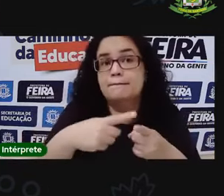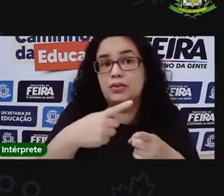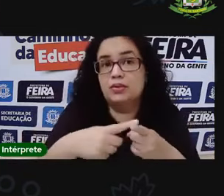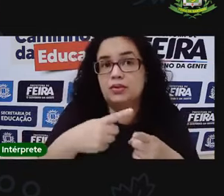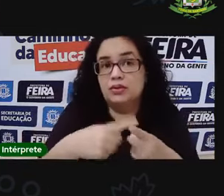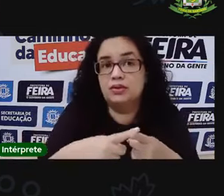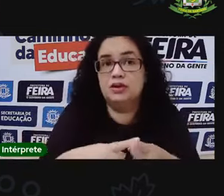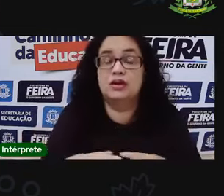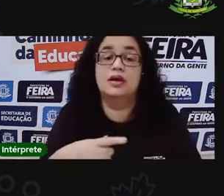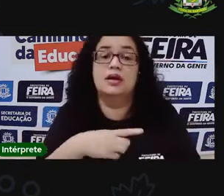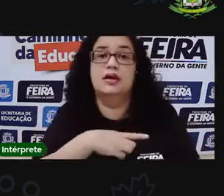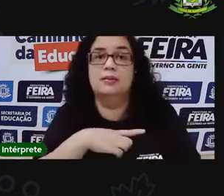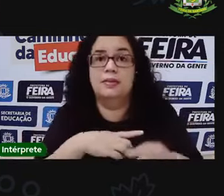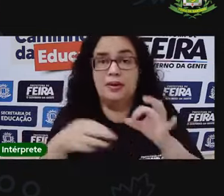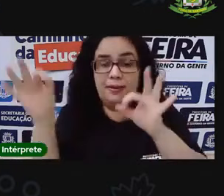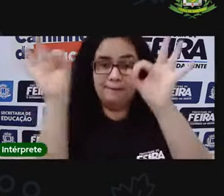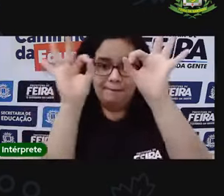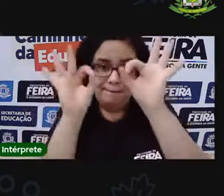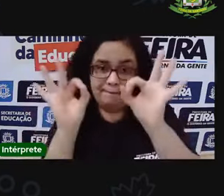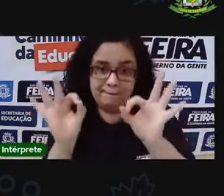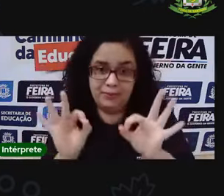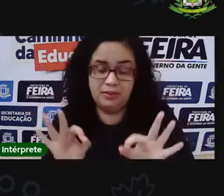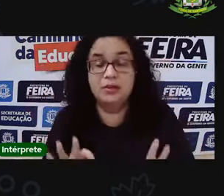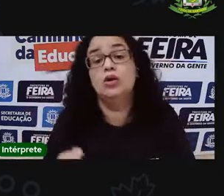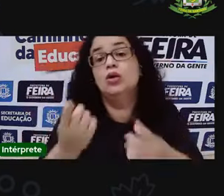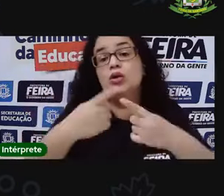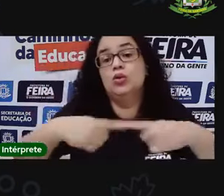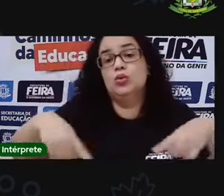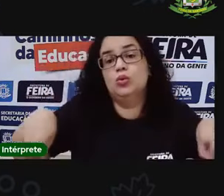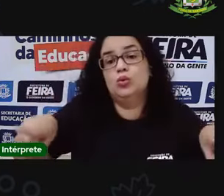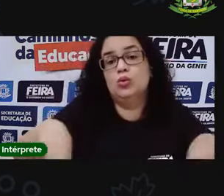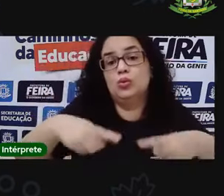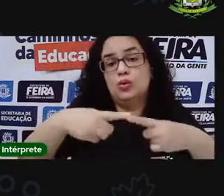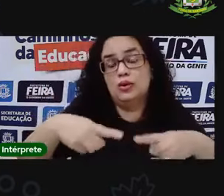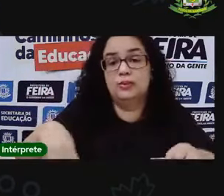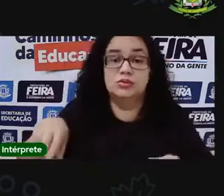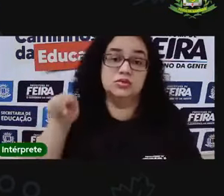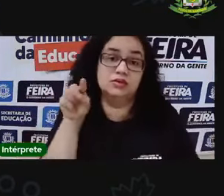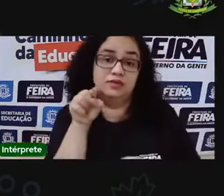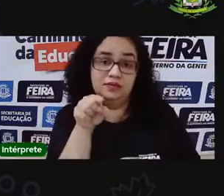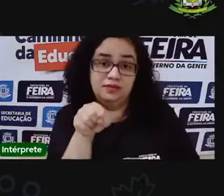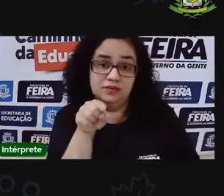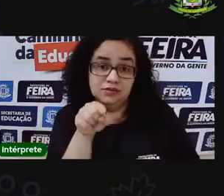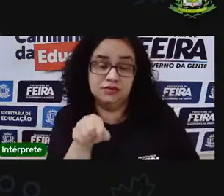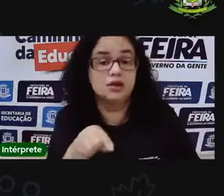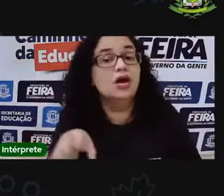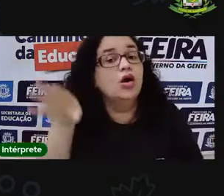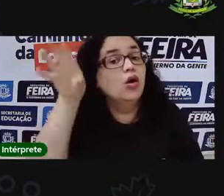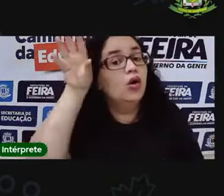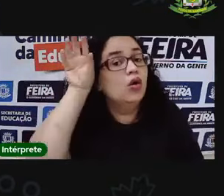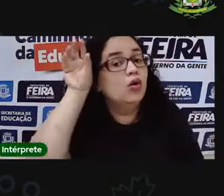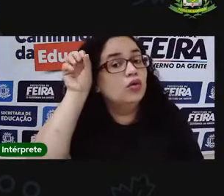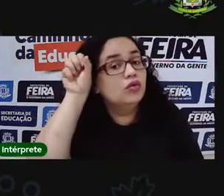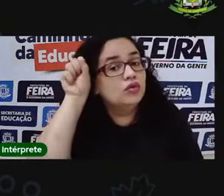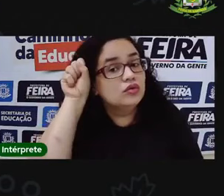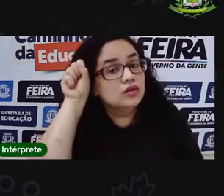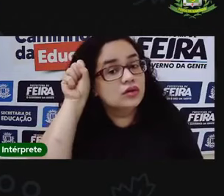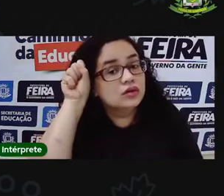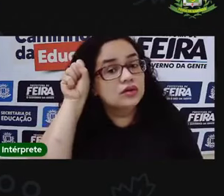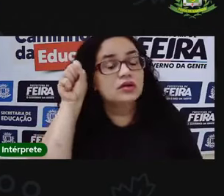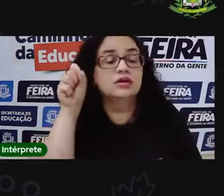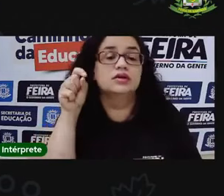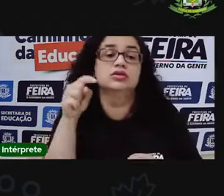porque a gente preparou uma canção para vocês ouvirem, já